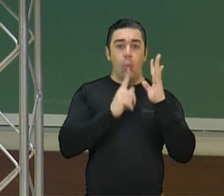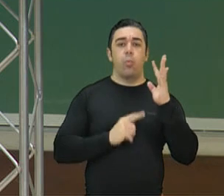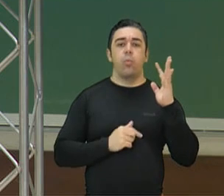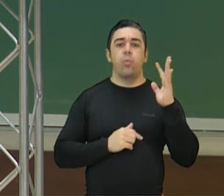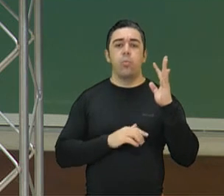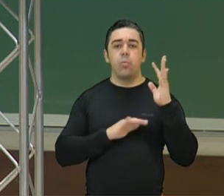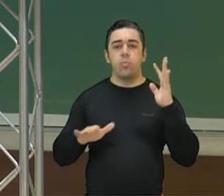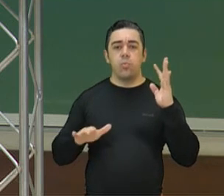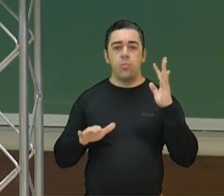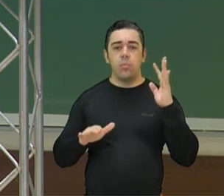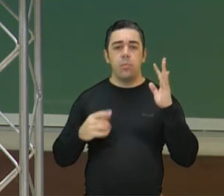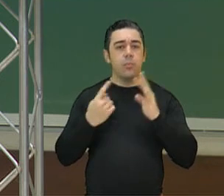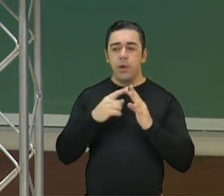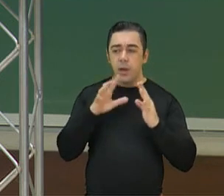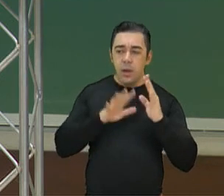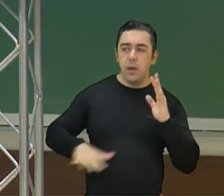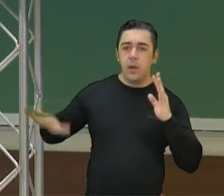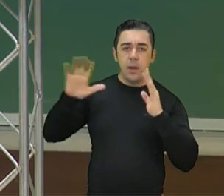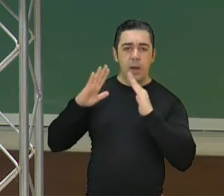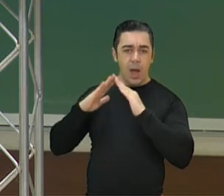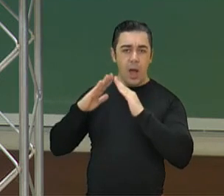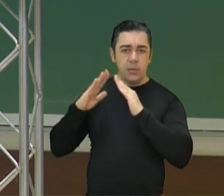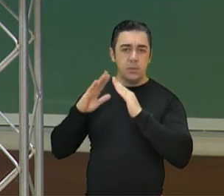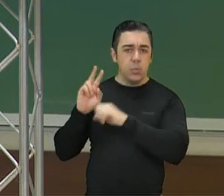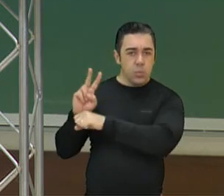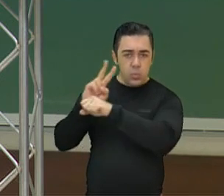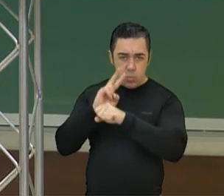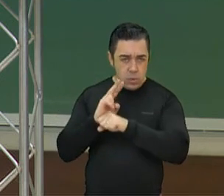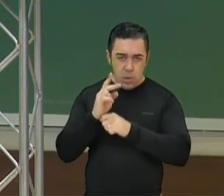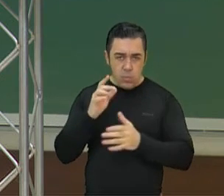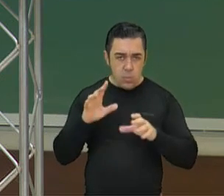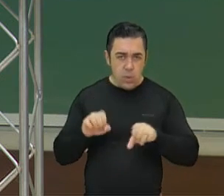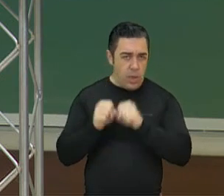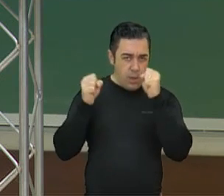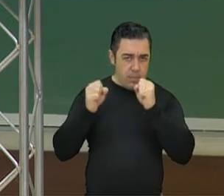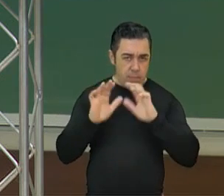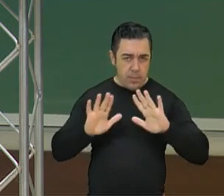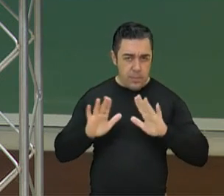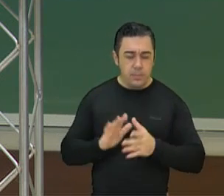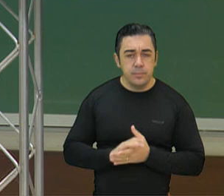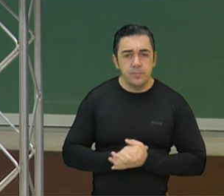ali, ele já vai desligar, né, os disjuntores.